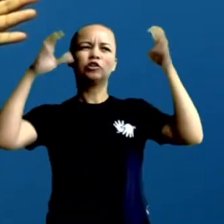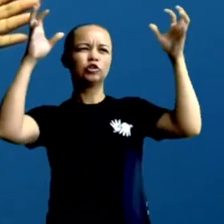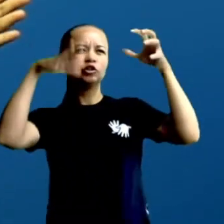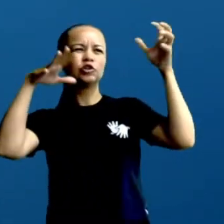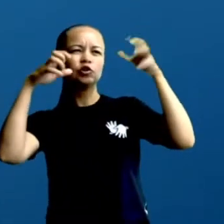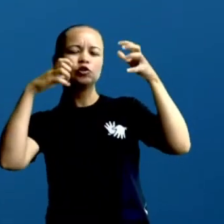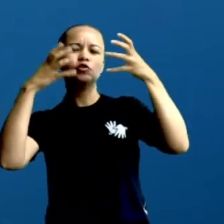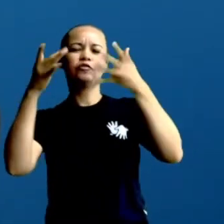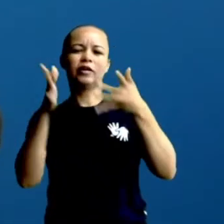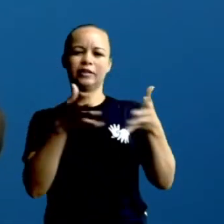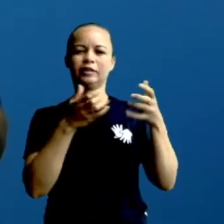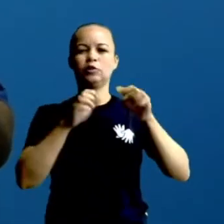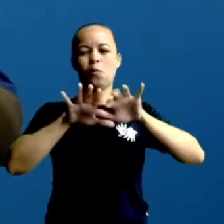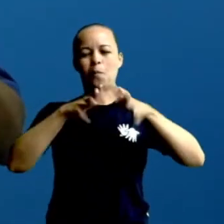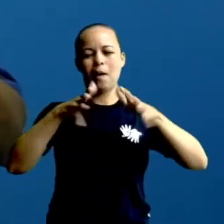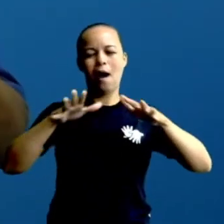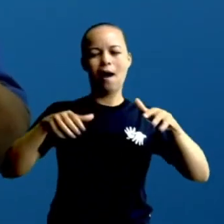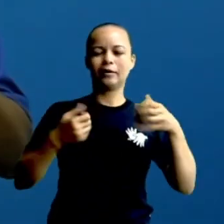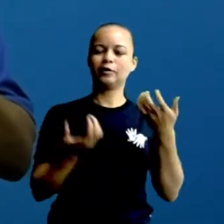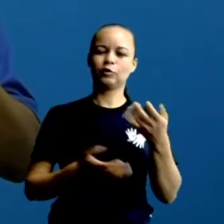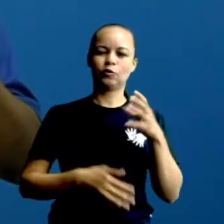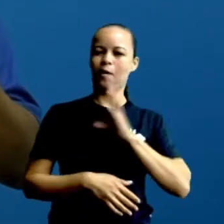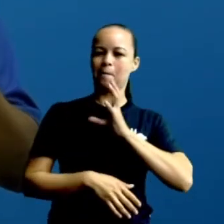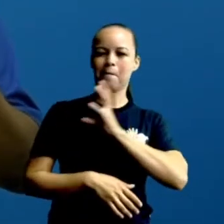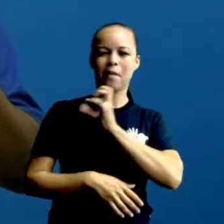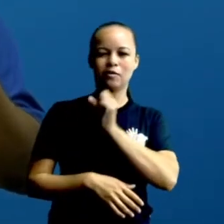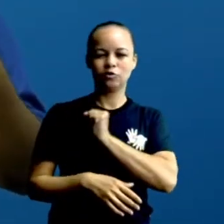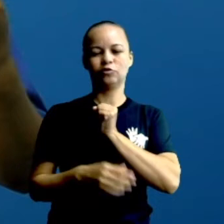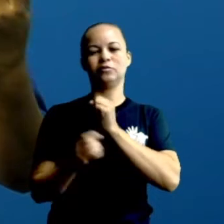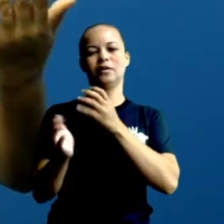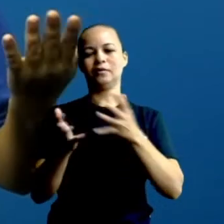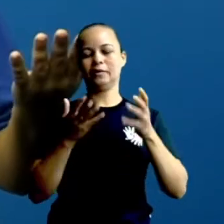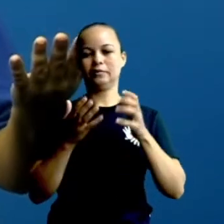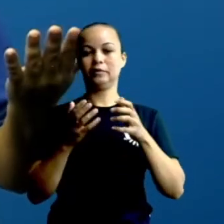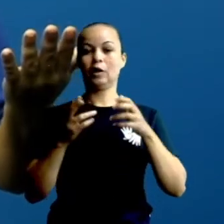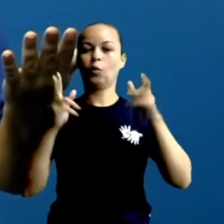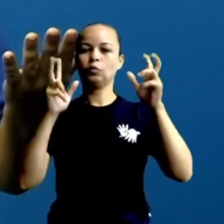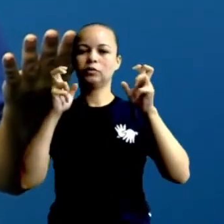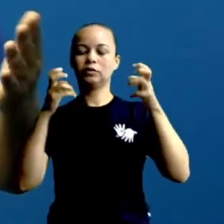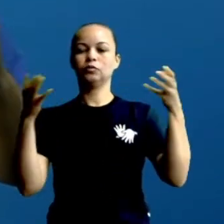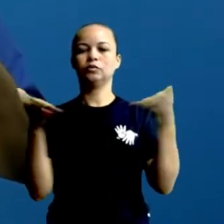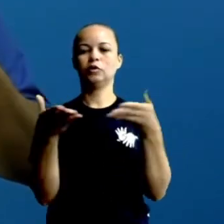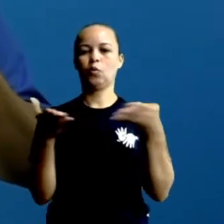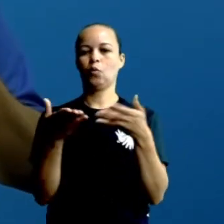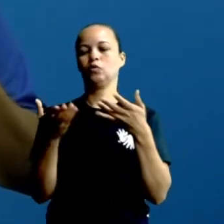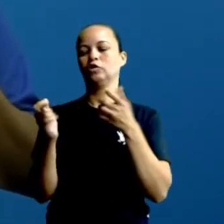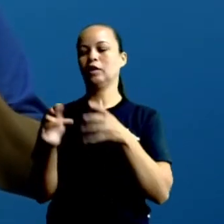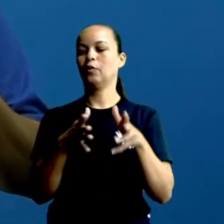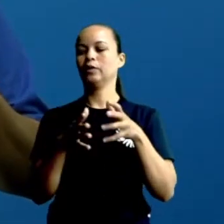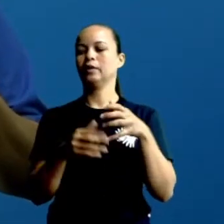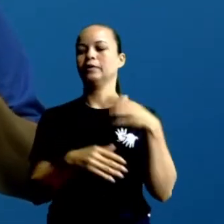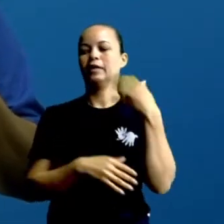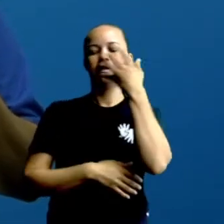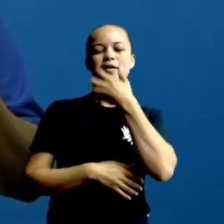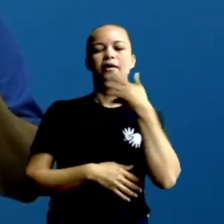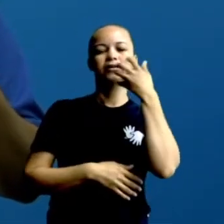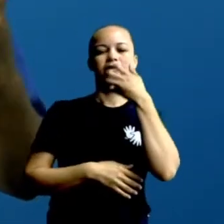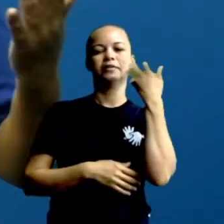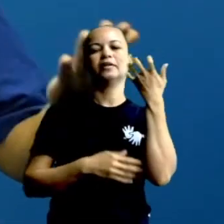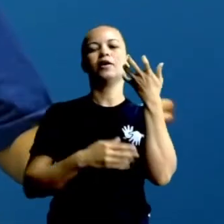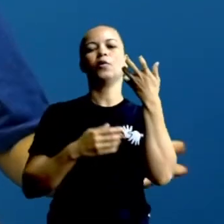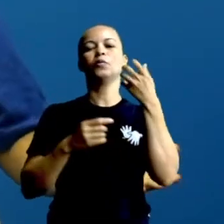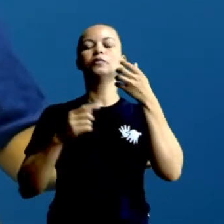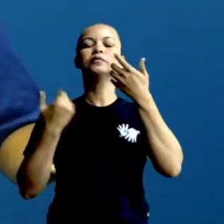apaixonada por ele. Vamos lá? E o título de hoje, da nossa leitura de leite, é Canção da